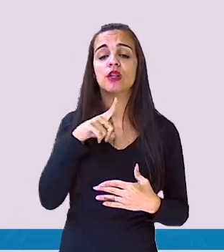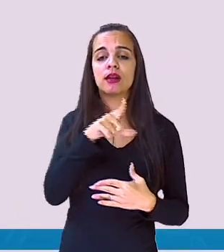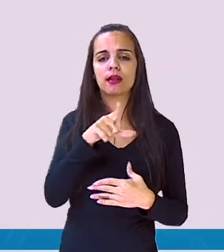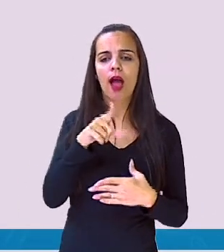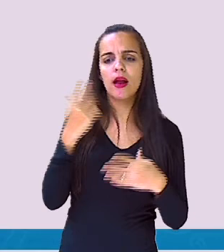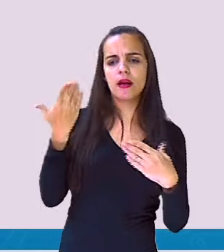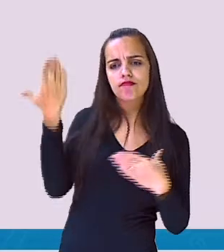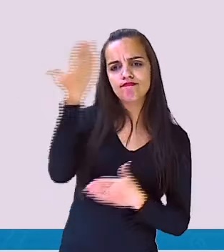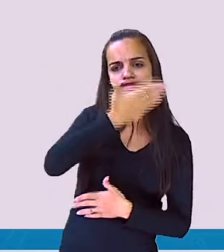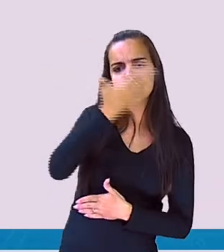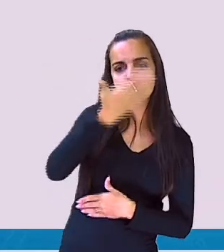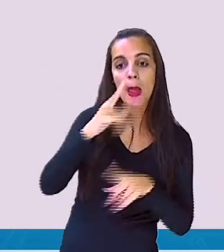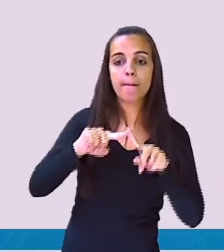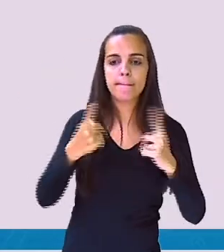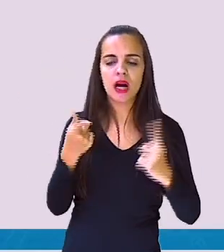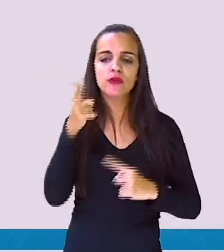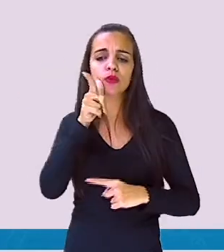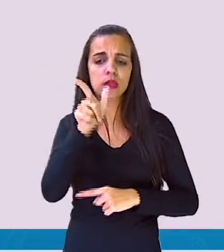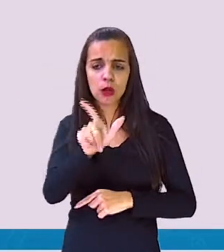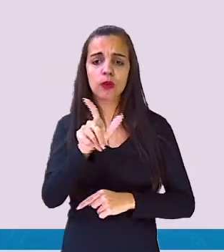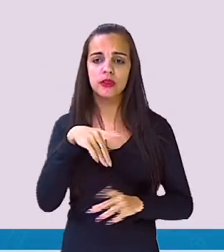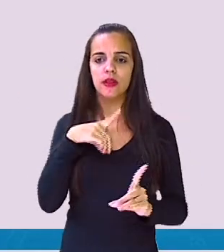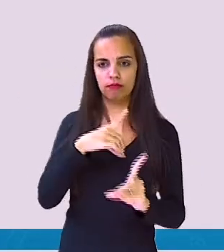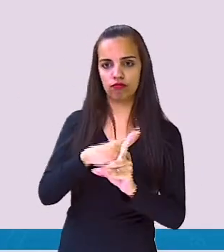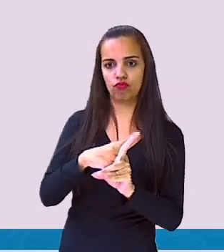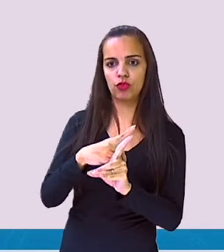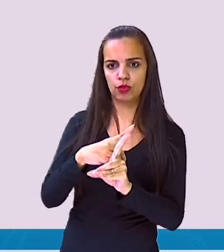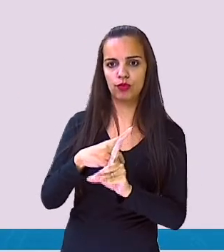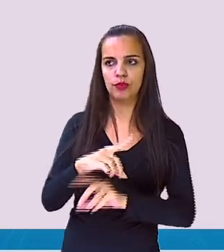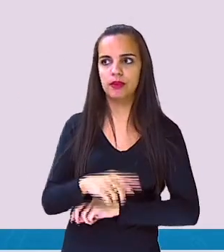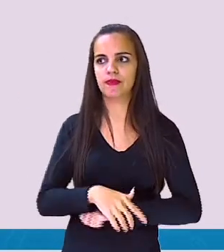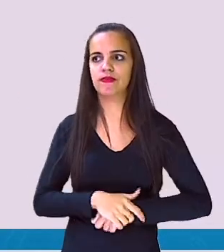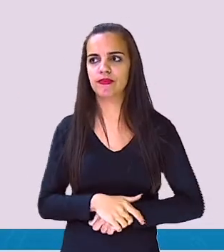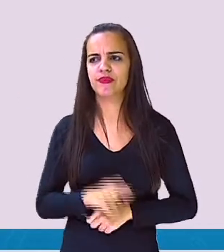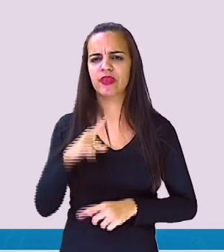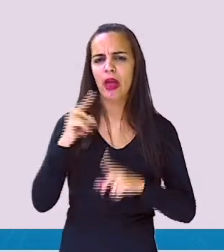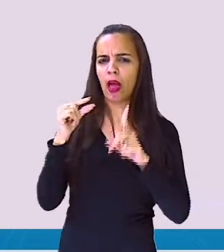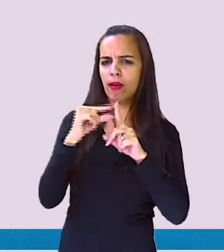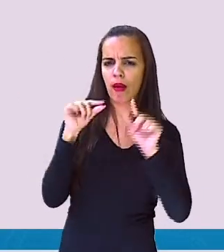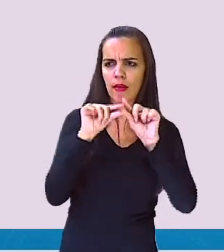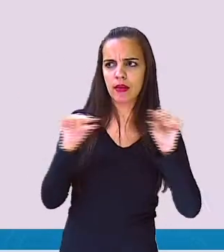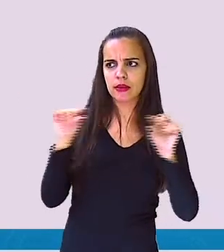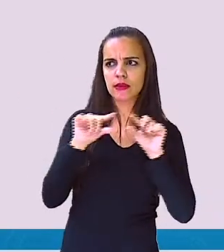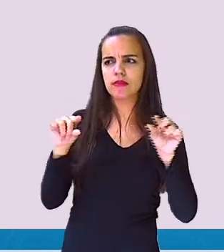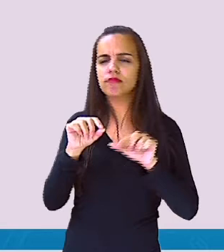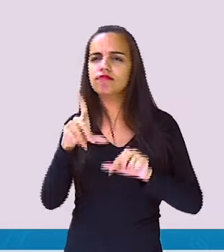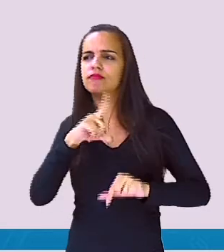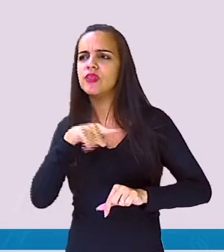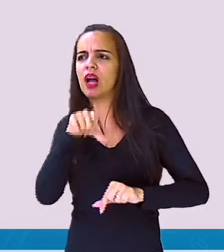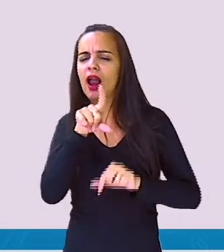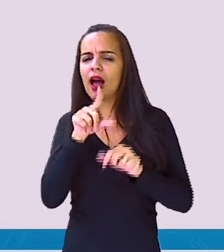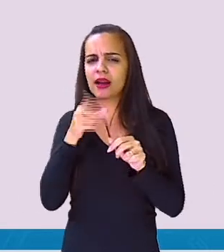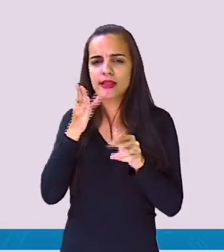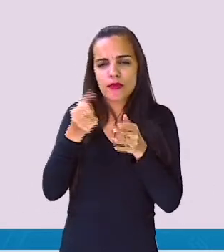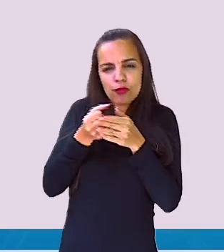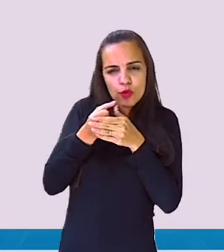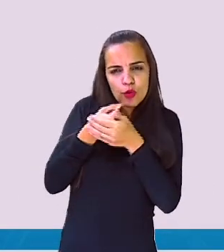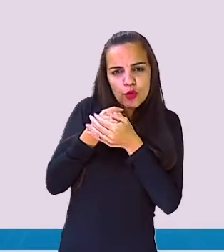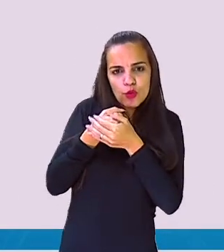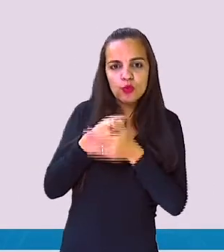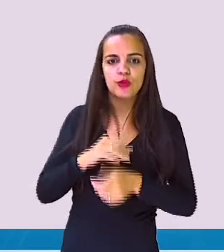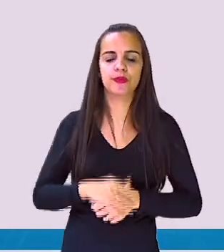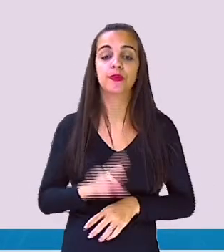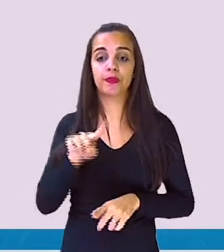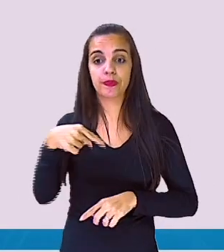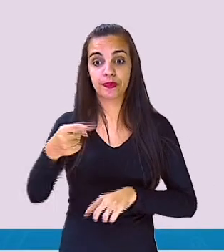onde? No verbo, ele está implícito. Lembra da palavra implícito? Ele está escondido. Próxima